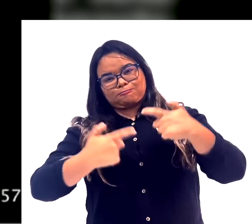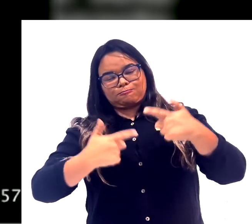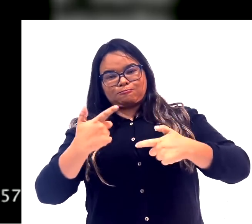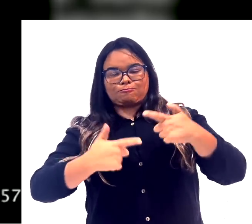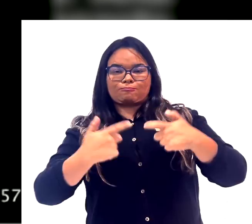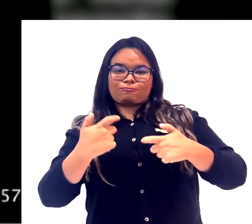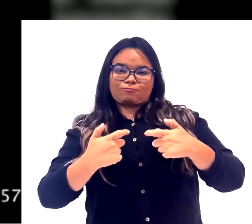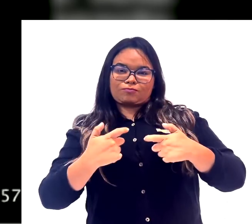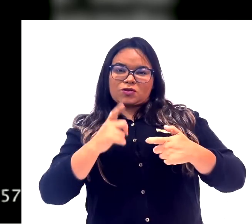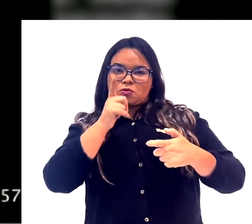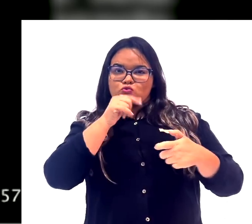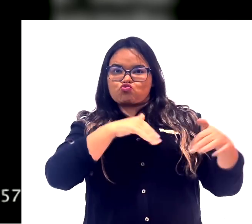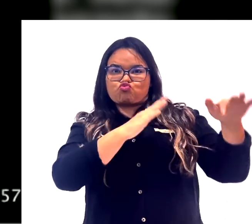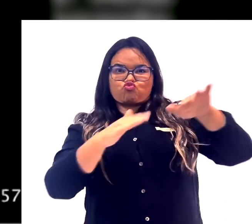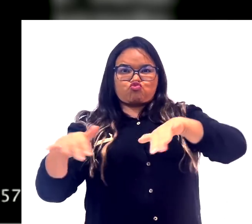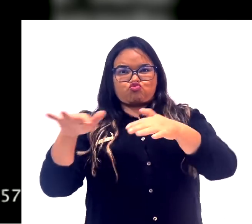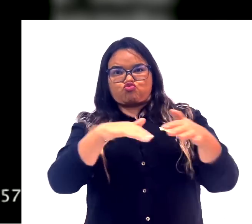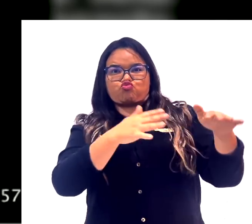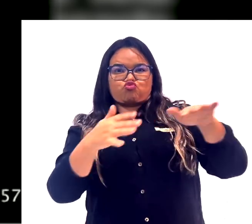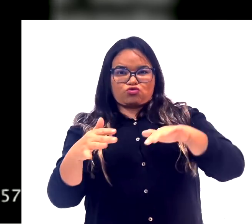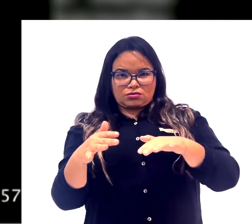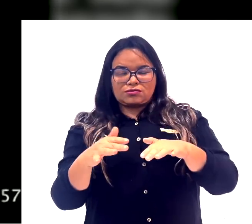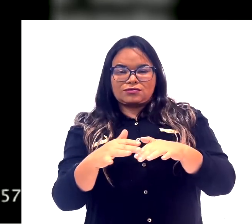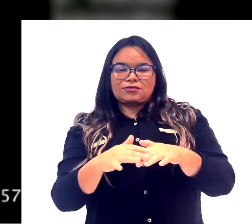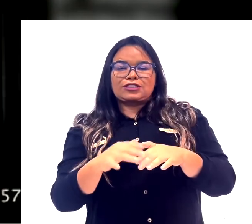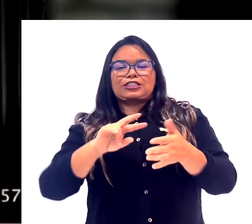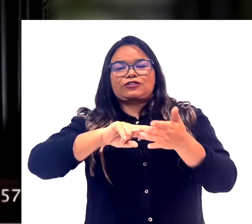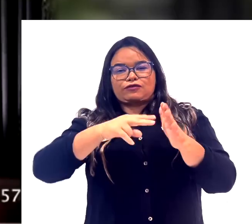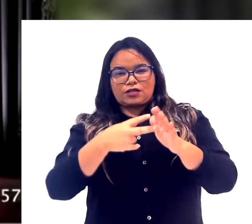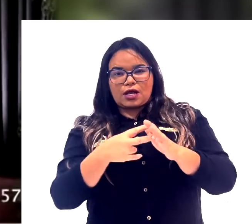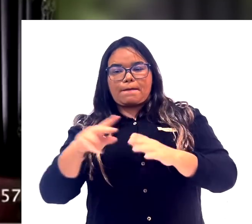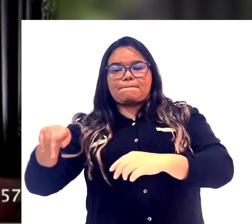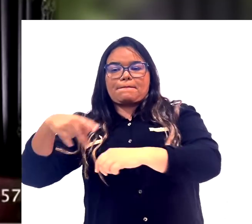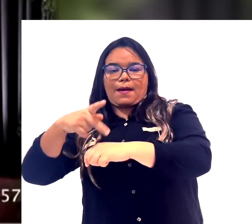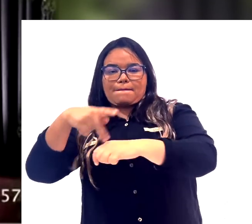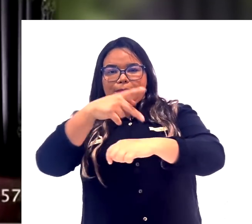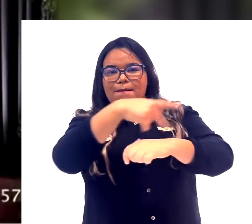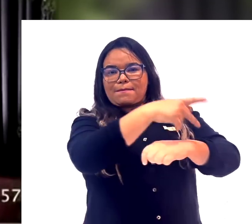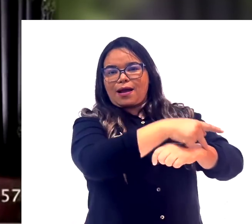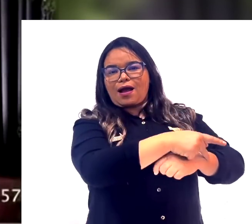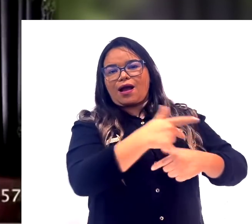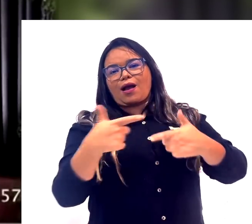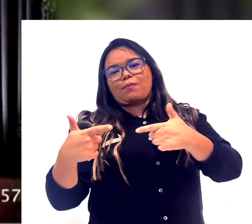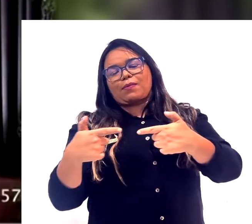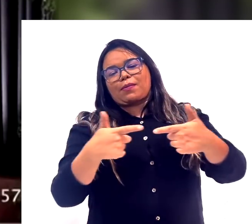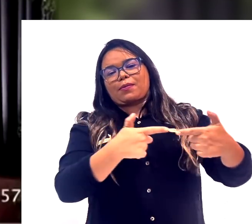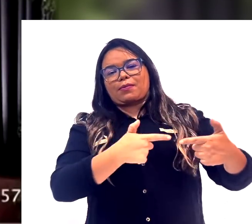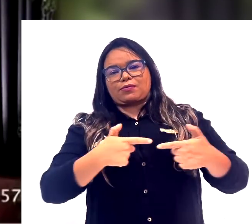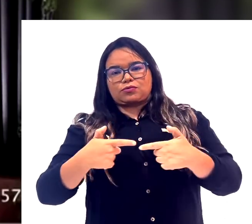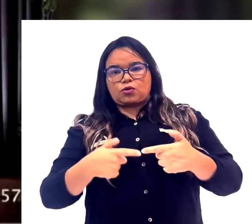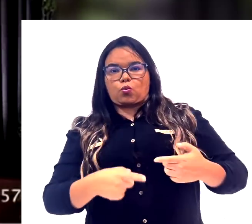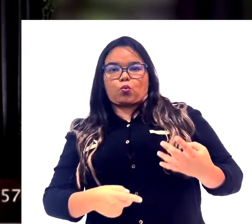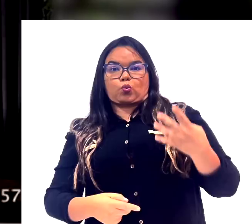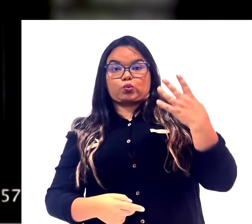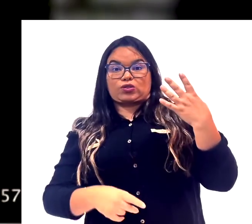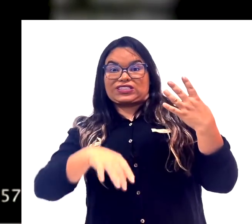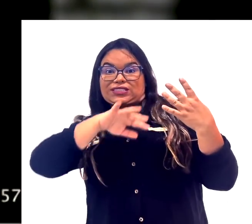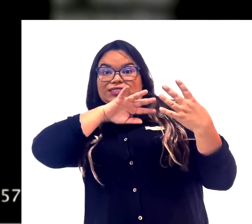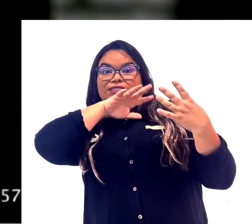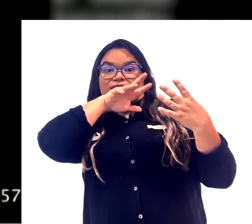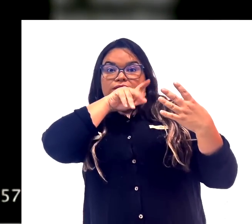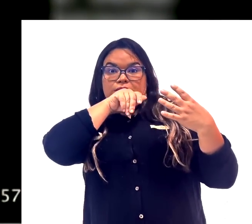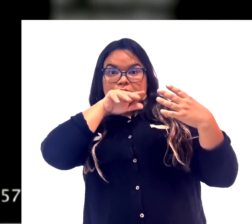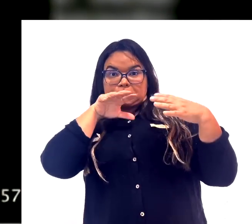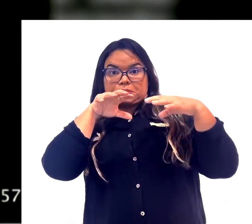mar grande. Então havia uma guerra entre as nações. E 4